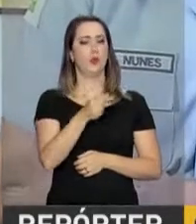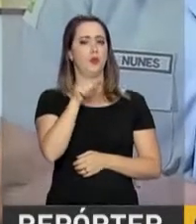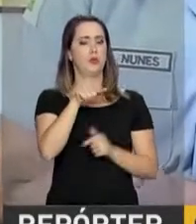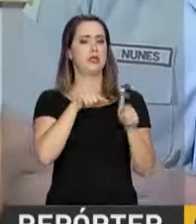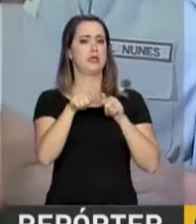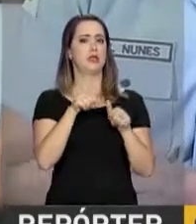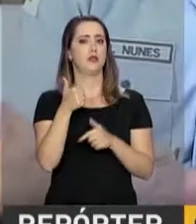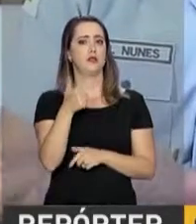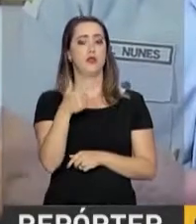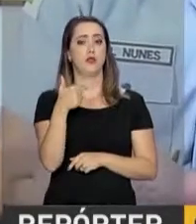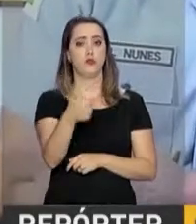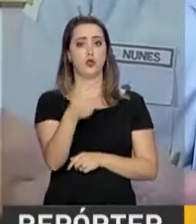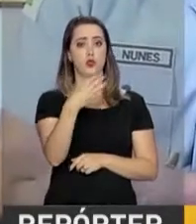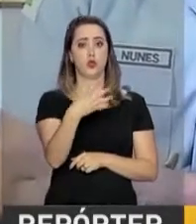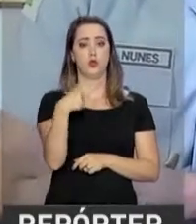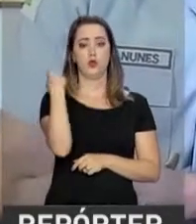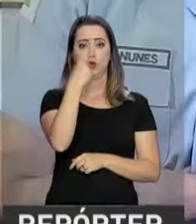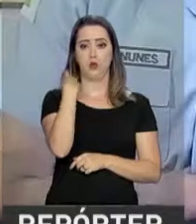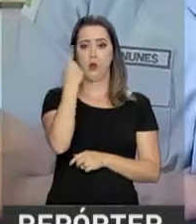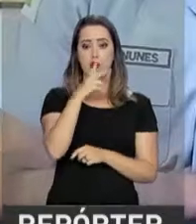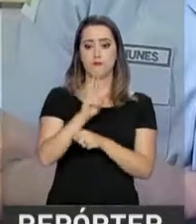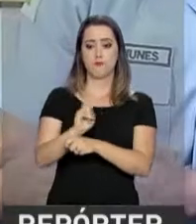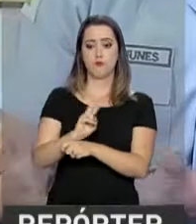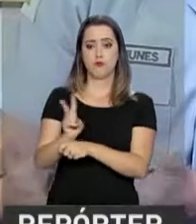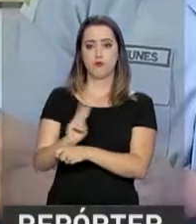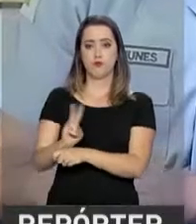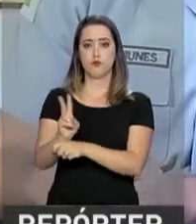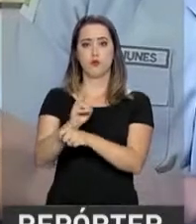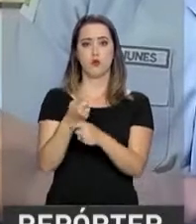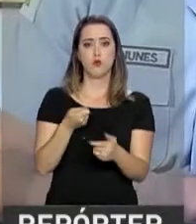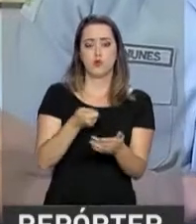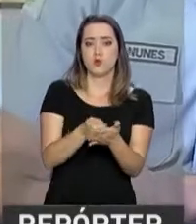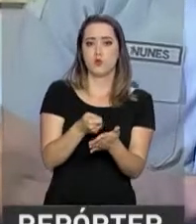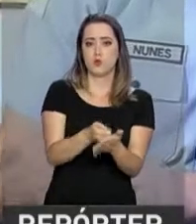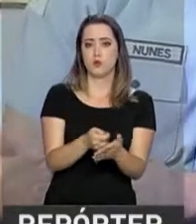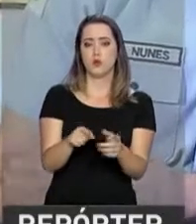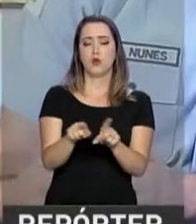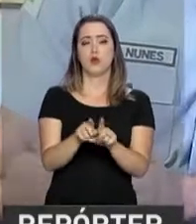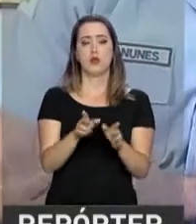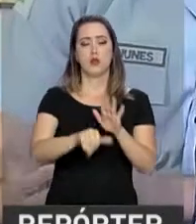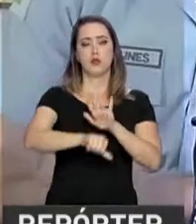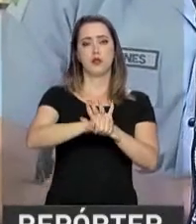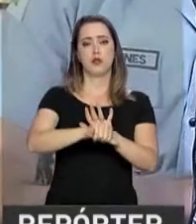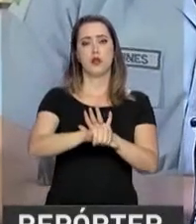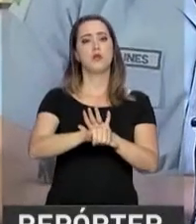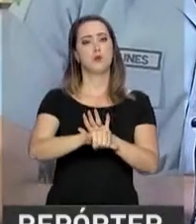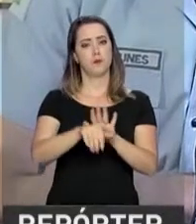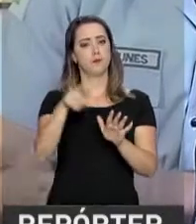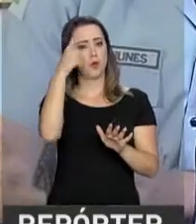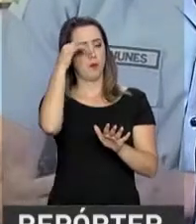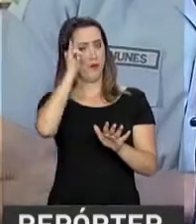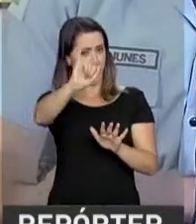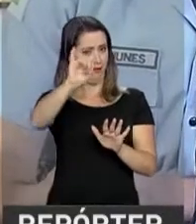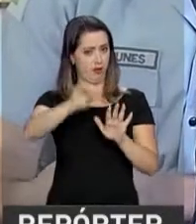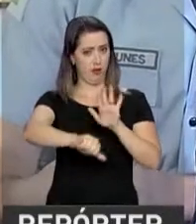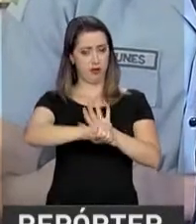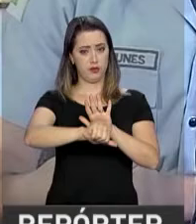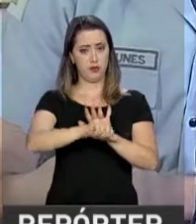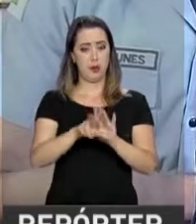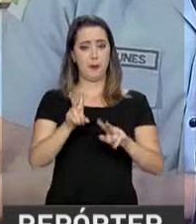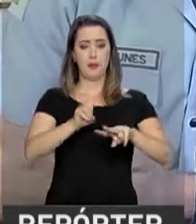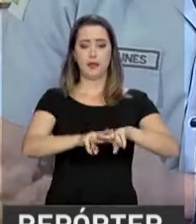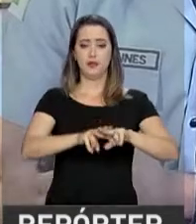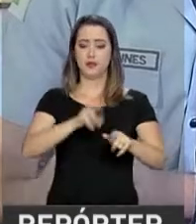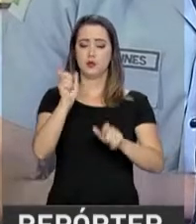24 horas de intensificação de policiamento repressão aos crimes prevenção e repressão aos crimes prisão de criminosos